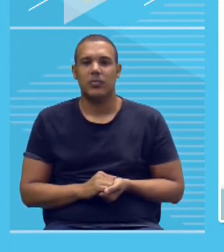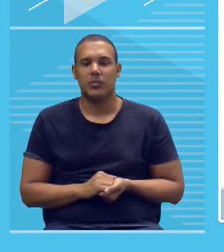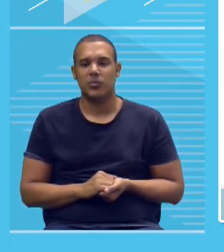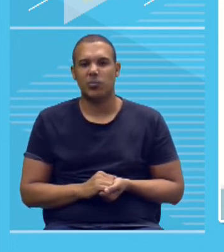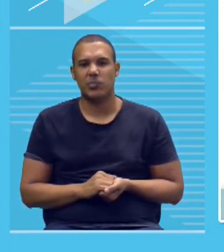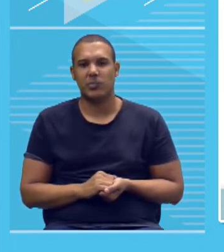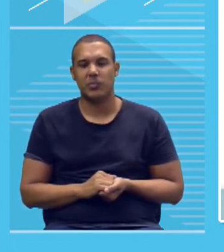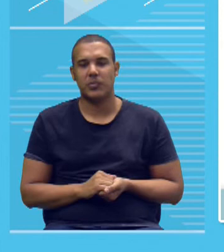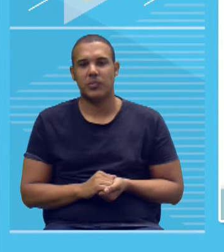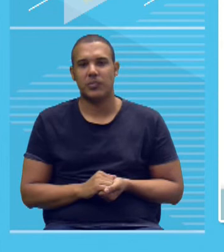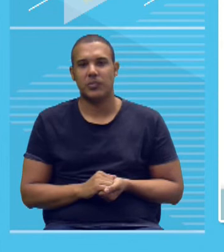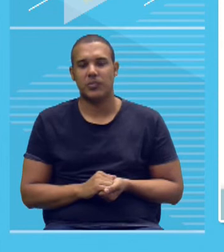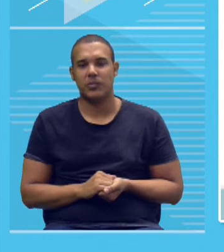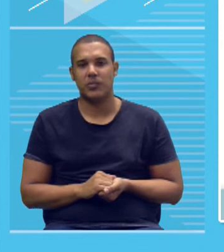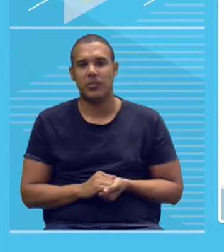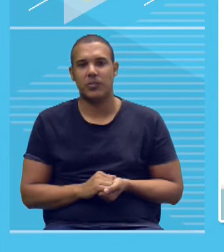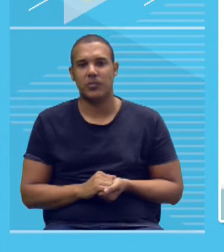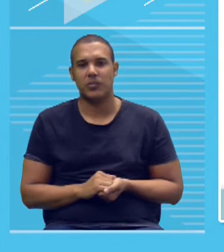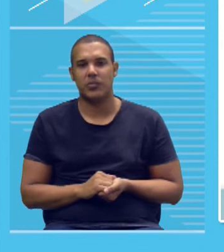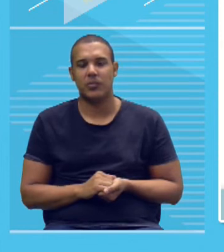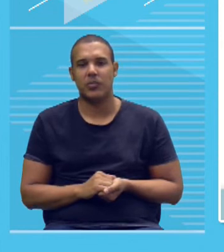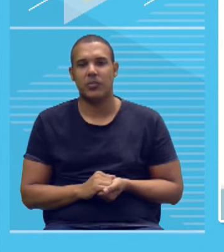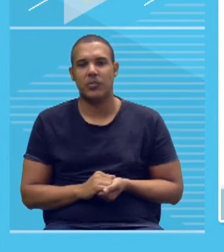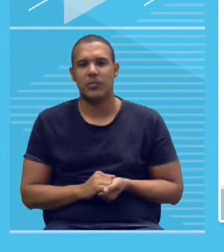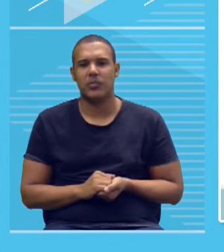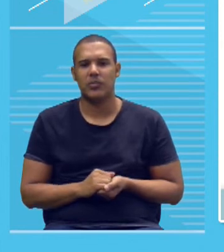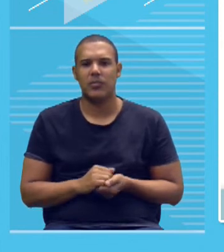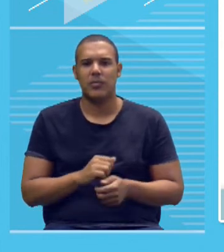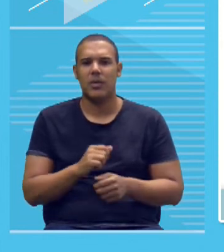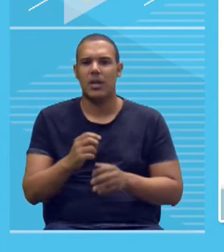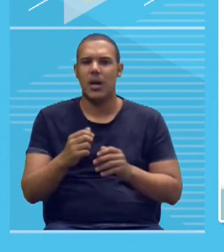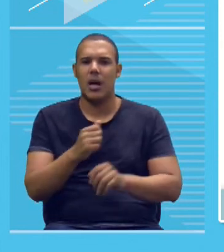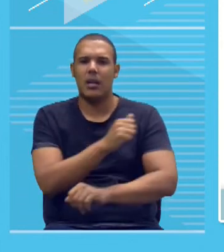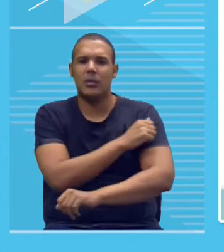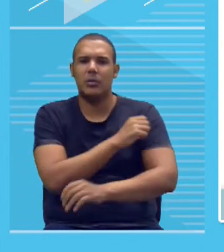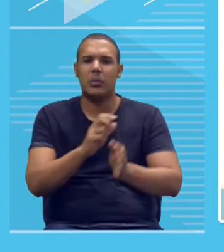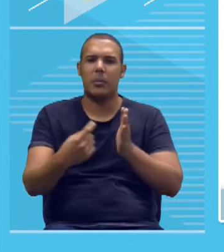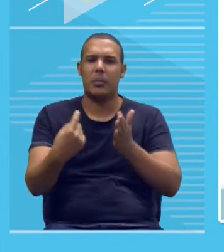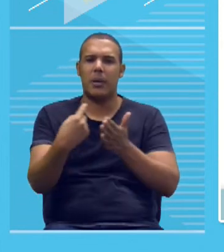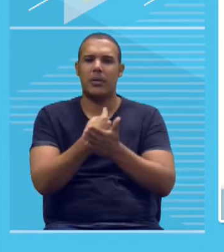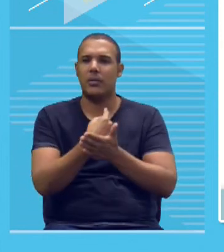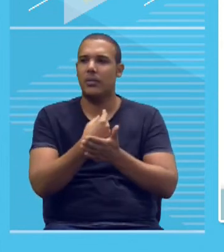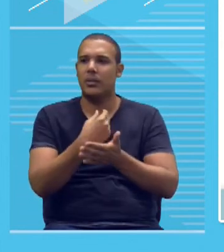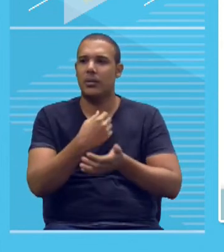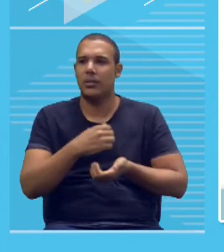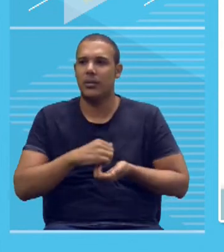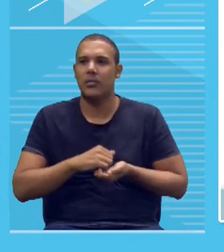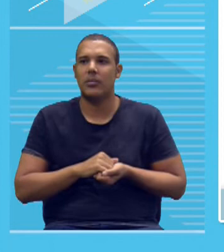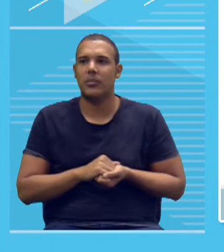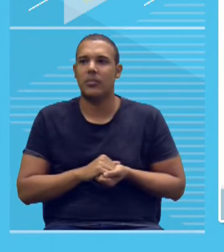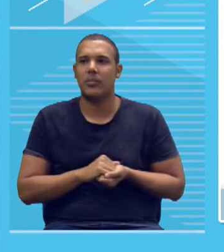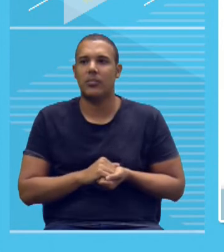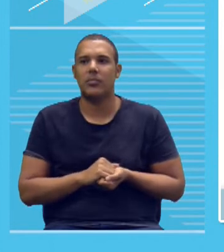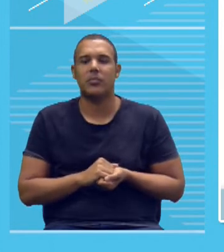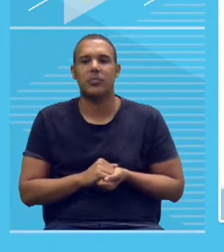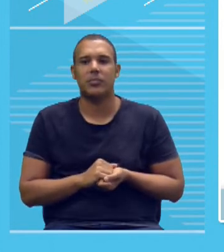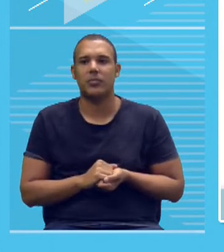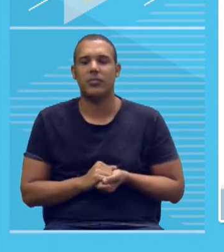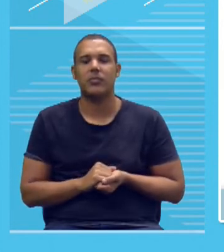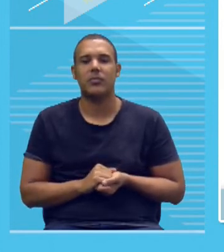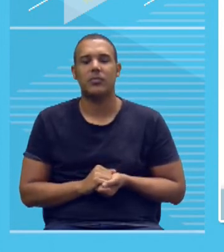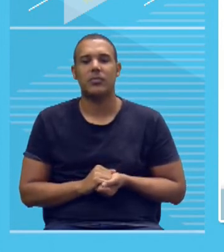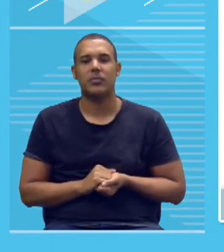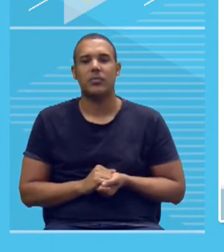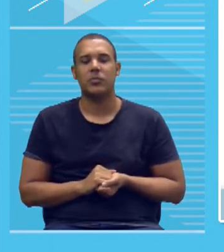diária 7 dias não entendi Gabriel em 7 dias uma semana 7 de uma